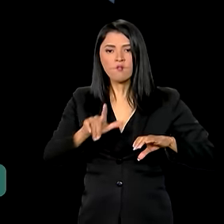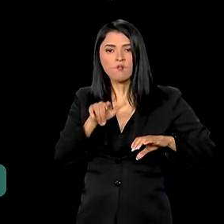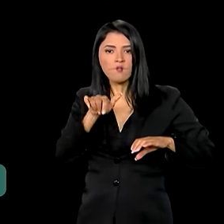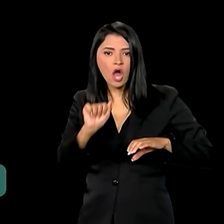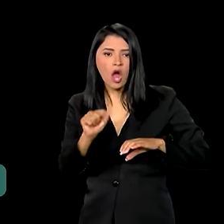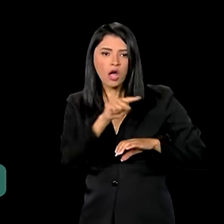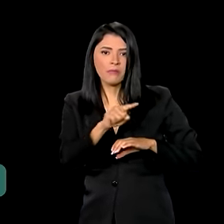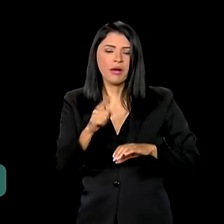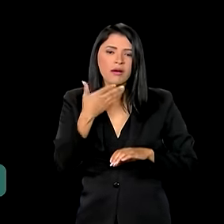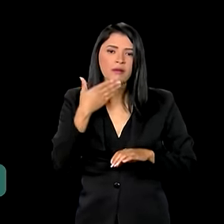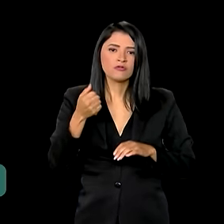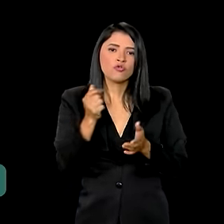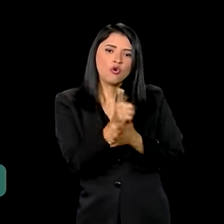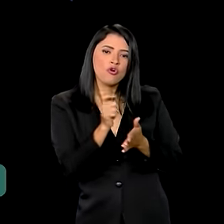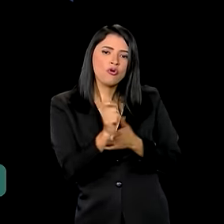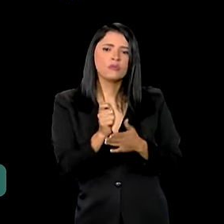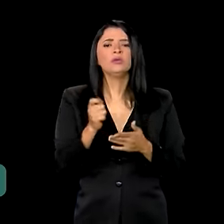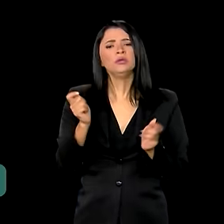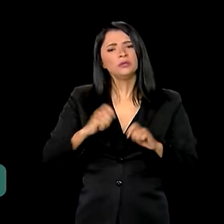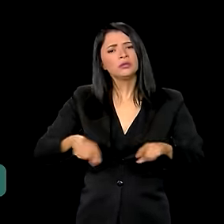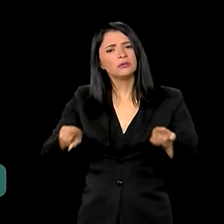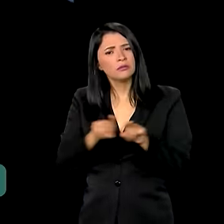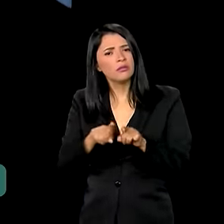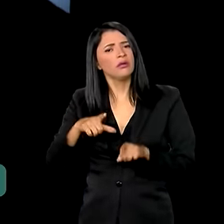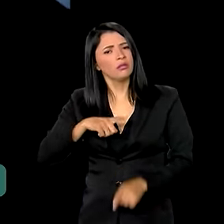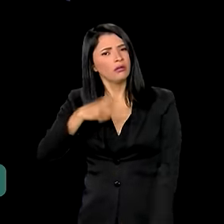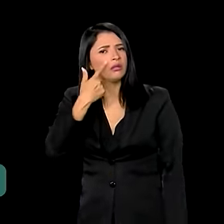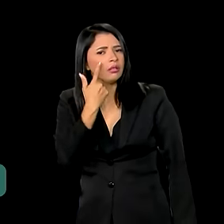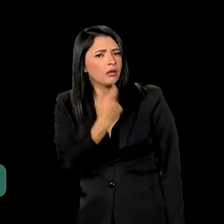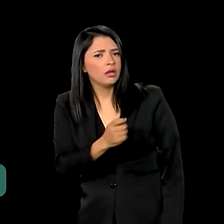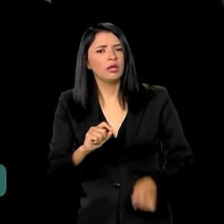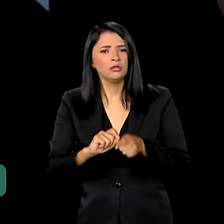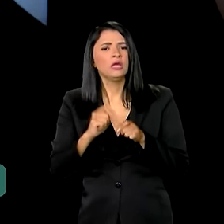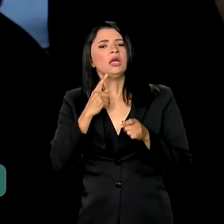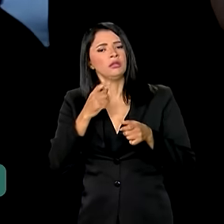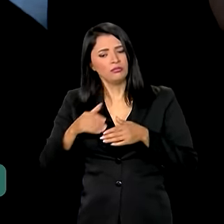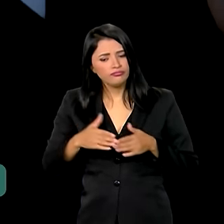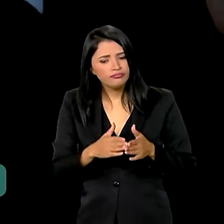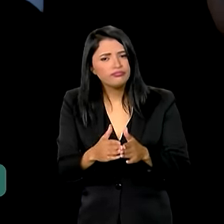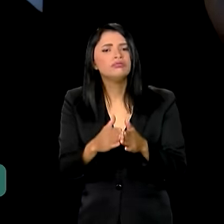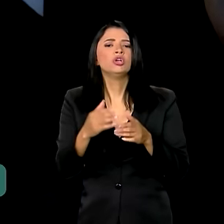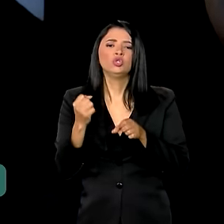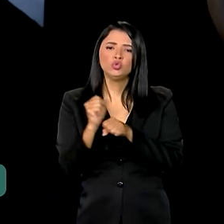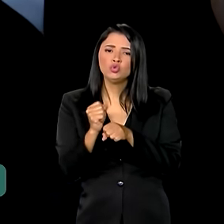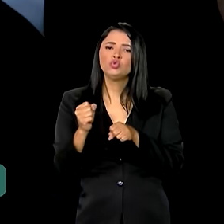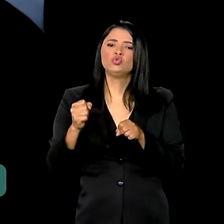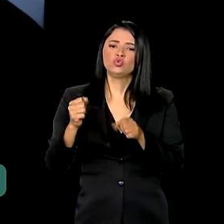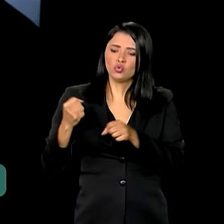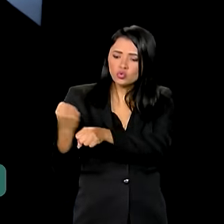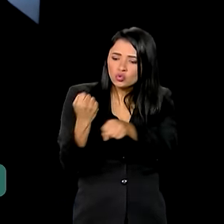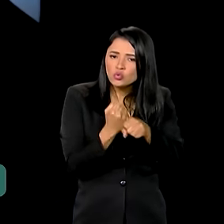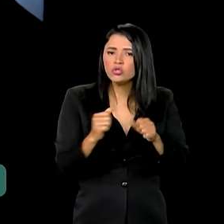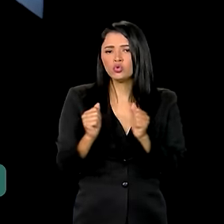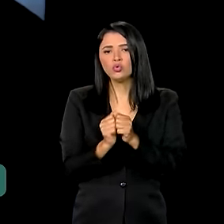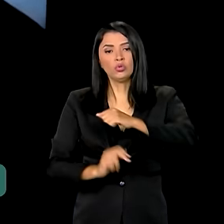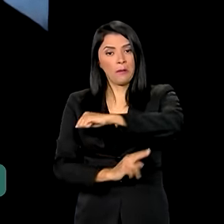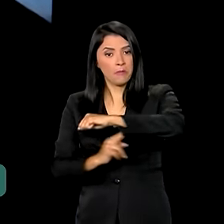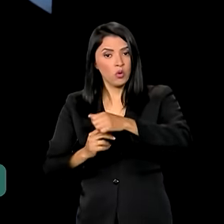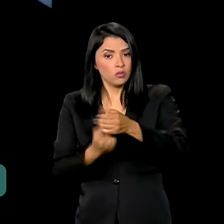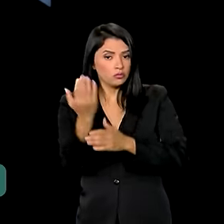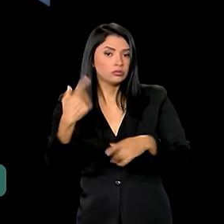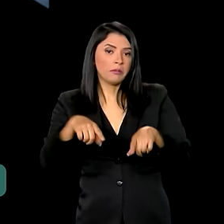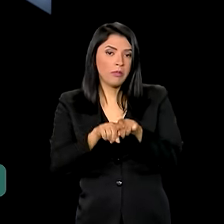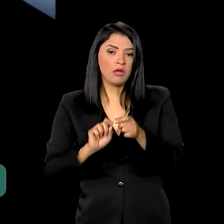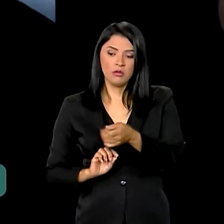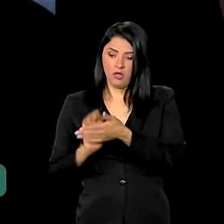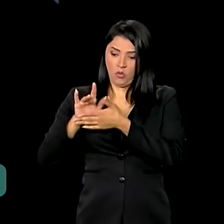situação da Bolívia. Além disso, nós temos interesse em fazer hidrovia junto com a Bolívia, fazer a ponte com a Bolívia, temos interesse em fazer uma